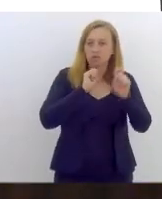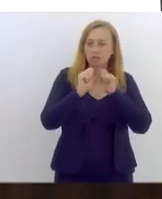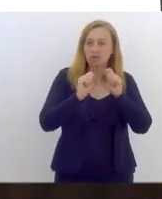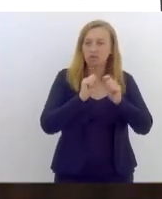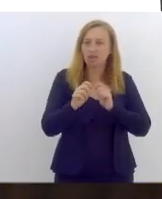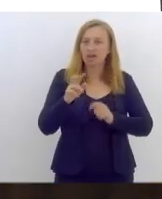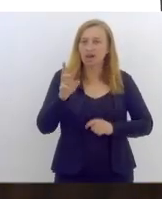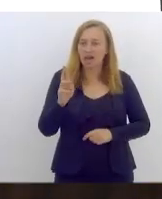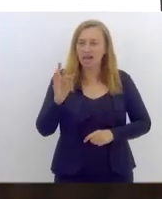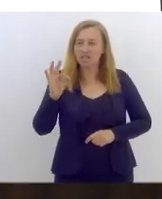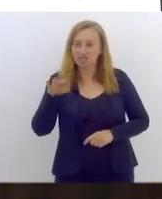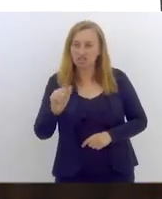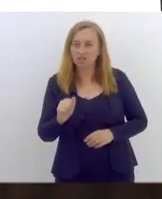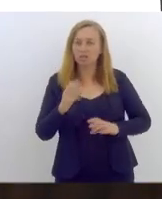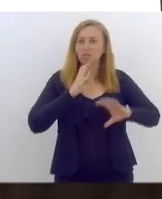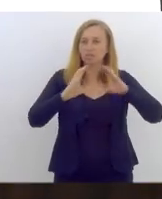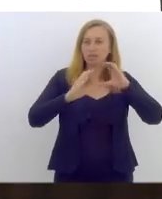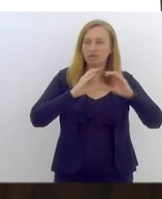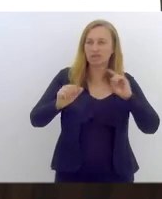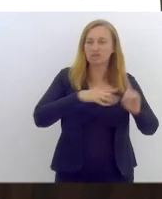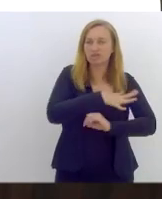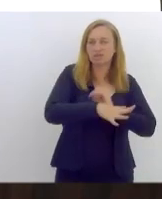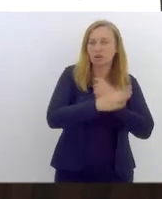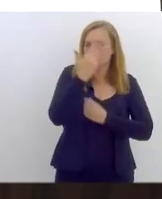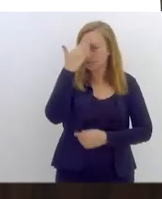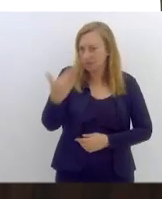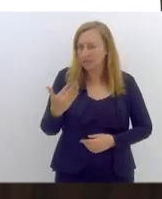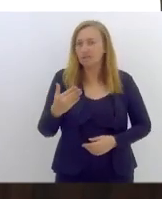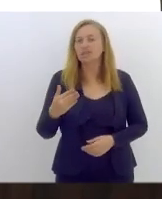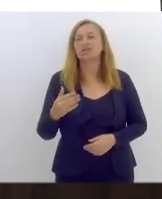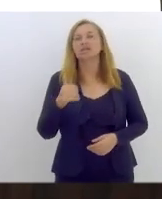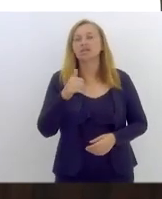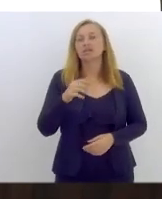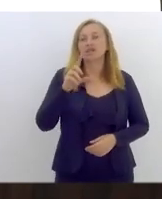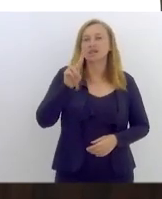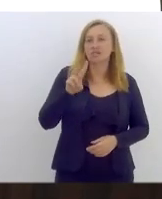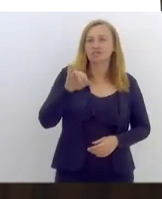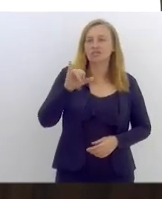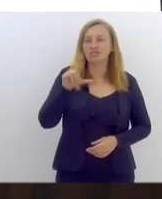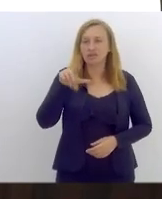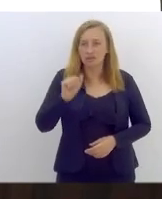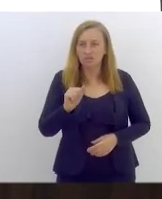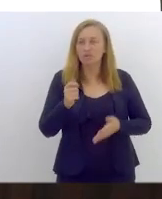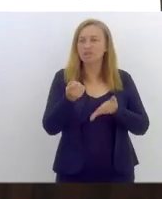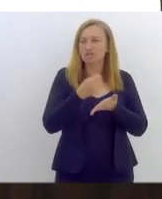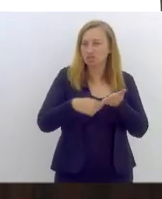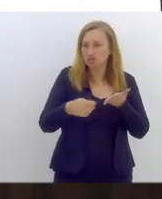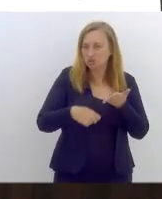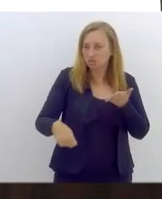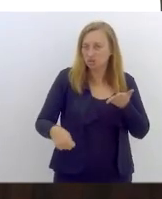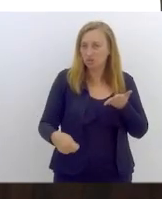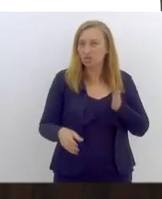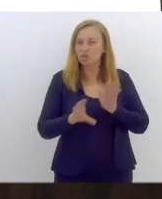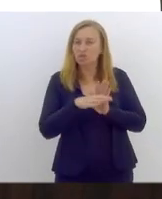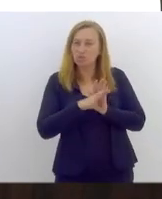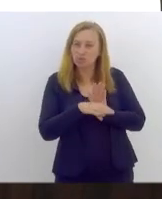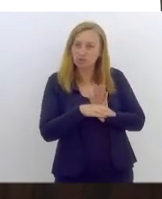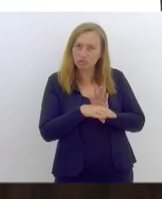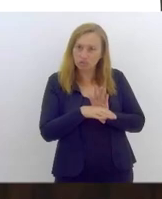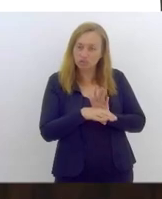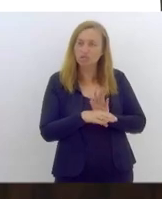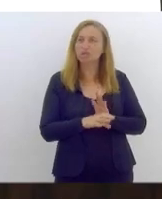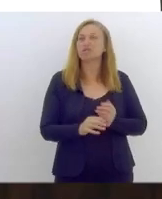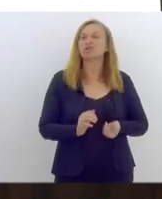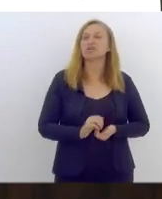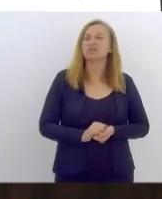Rasta Comunicação Social, muito obrigada. Da senhora Vilma Piedade, escritora, que trouxe o conceito de dororidade